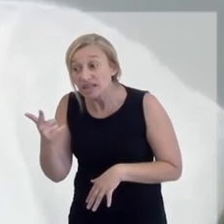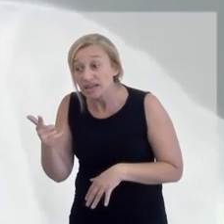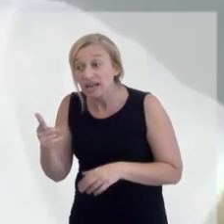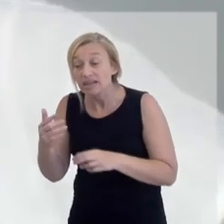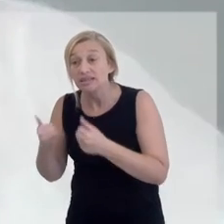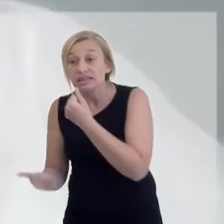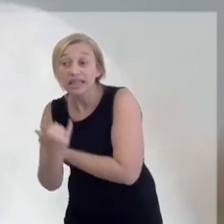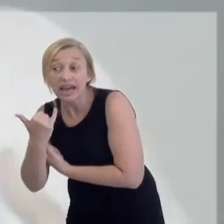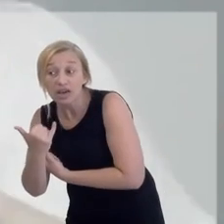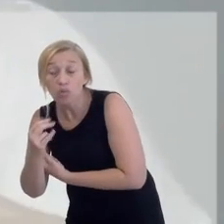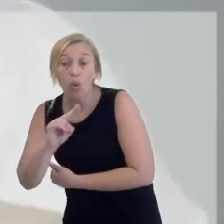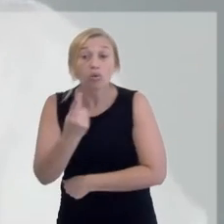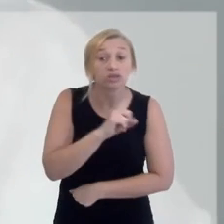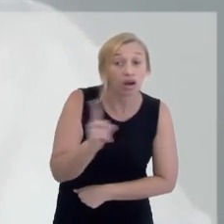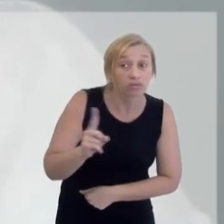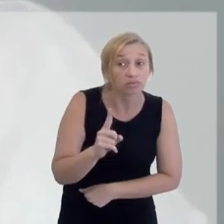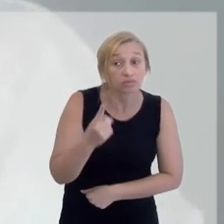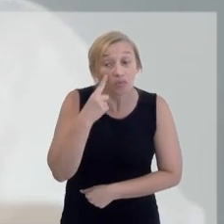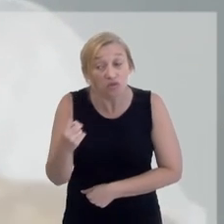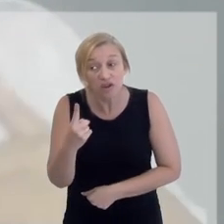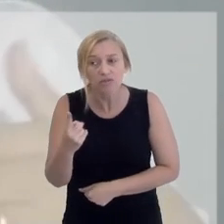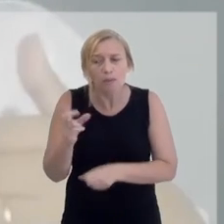traiu? Vamos lá ver.